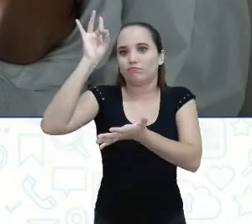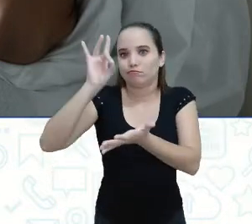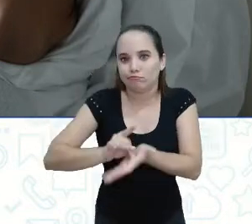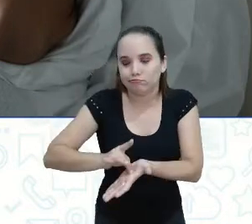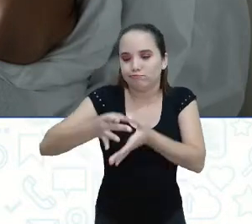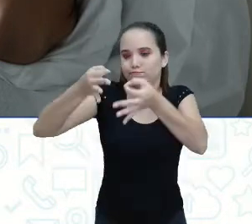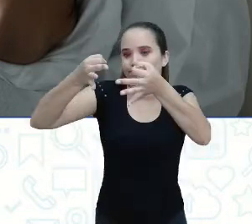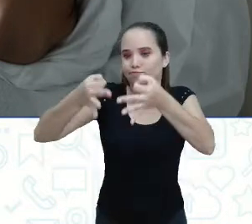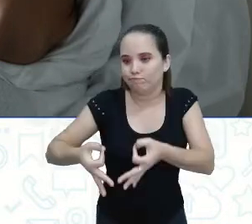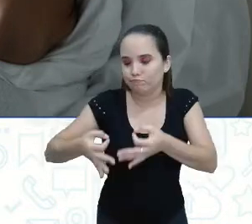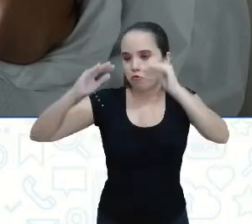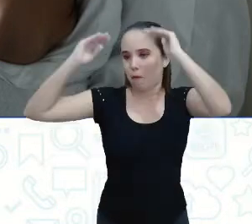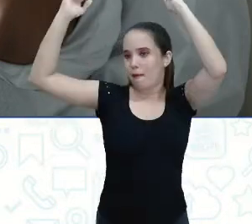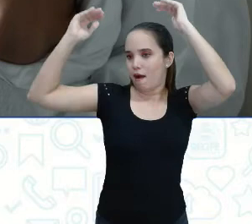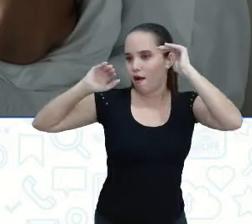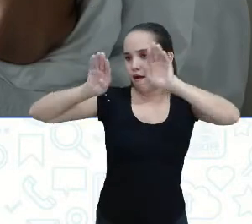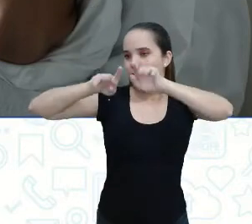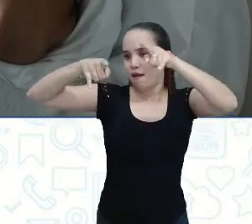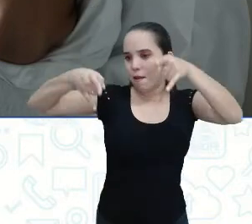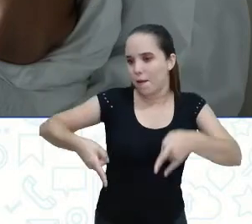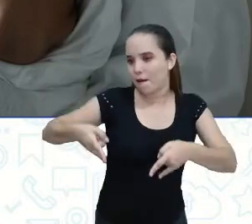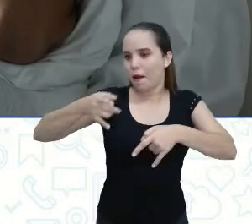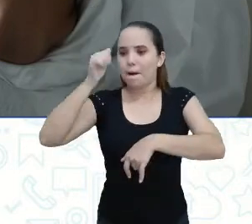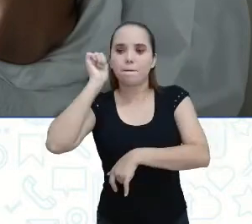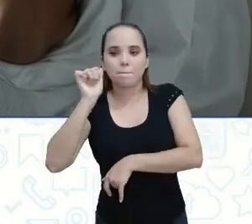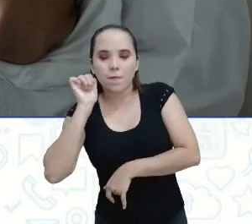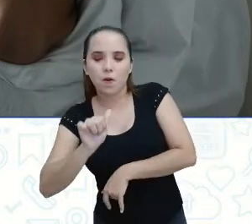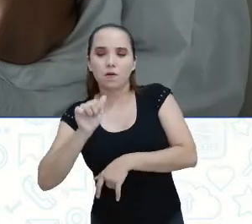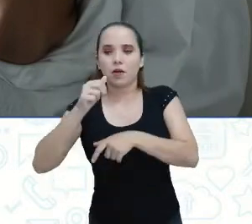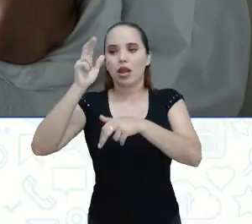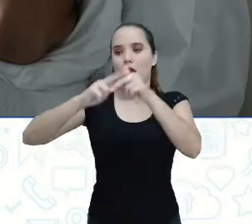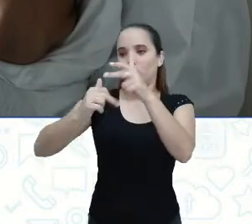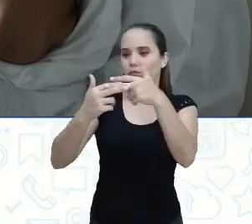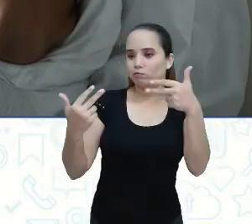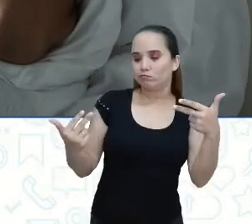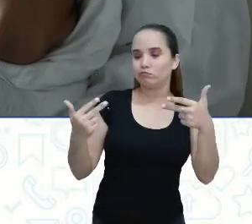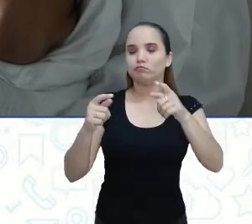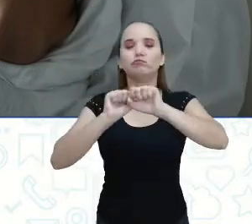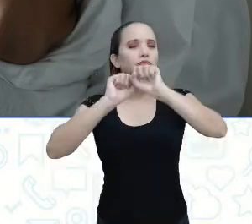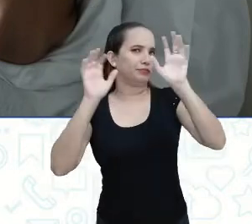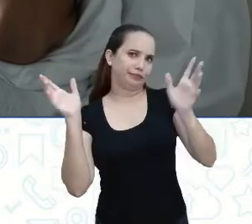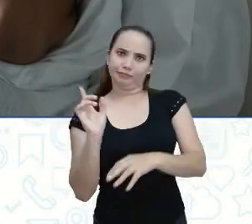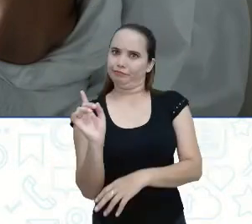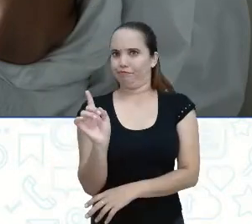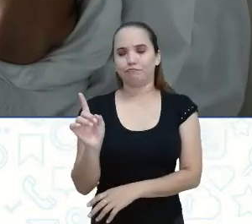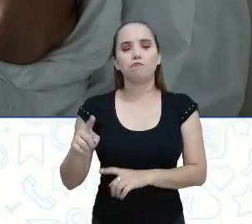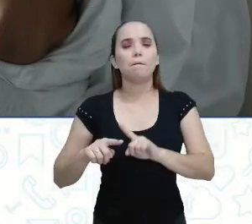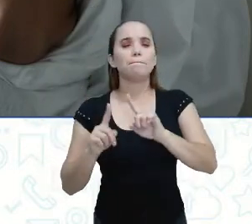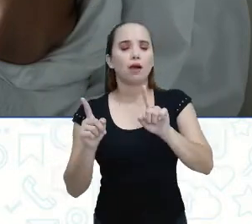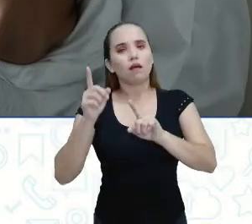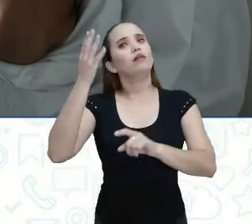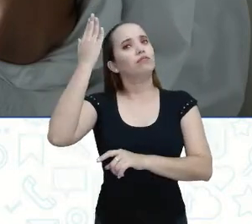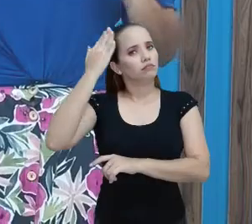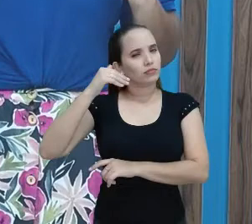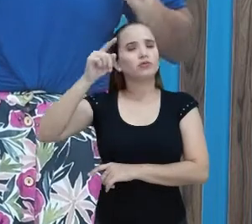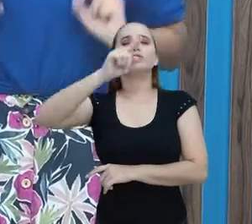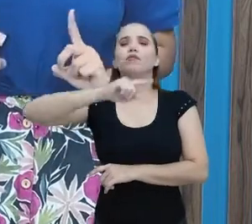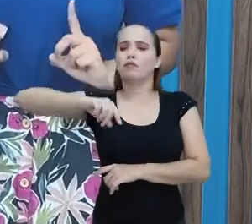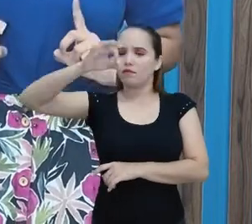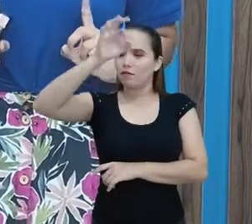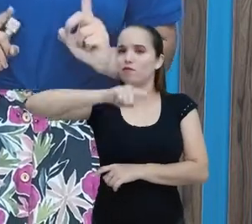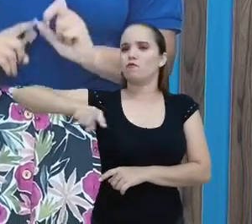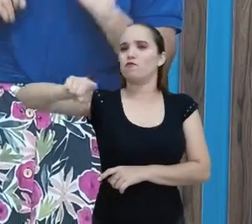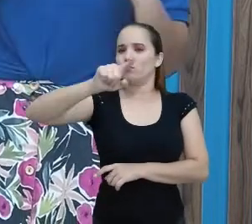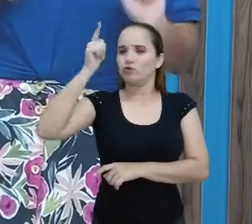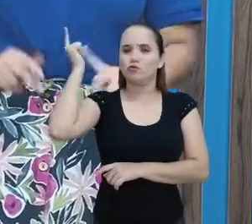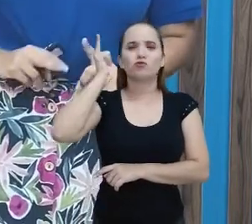as mesmas paredes, o mesmo objeto. Claro que não. Mas vocês conseguiram, tenho